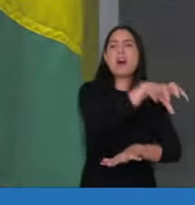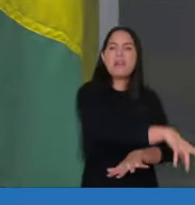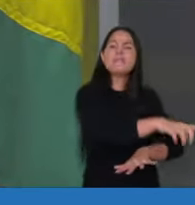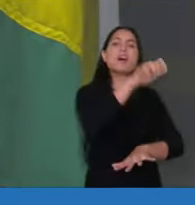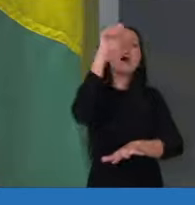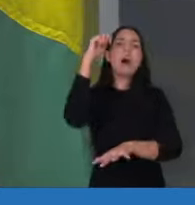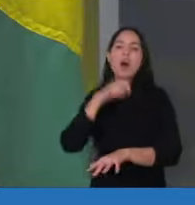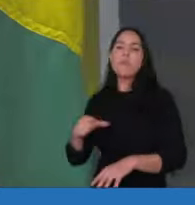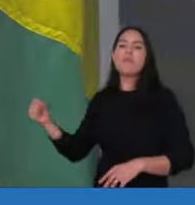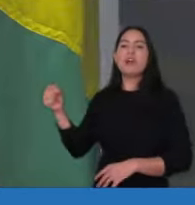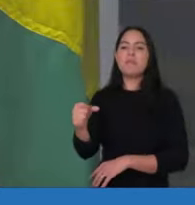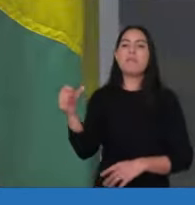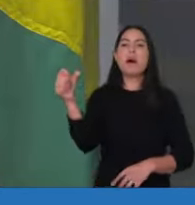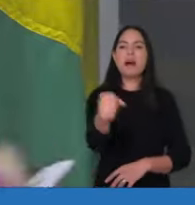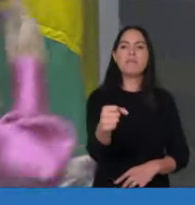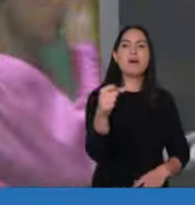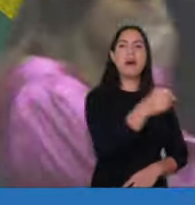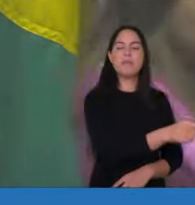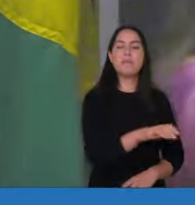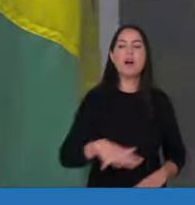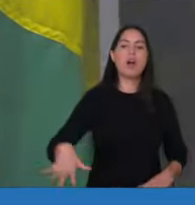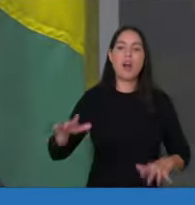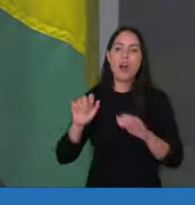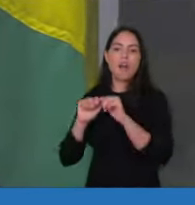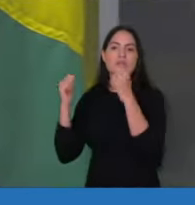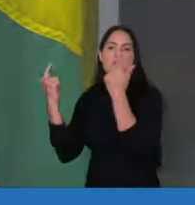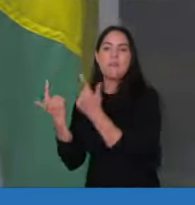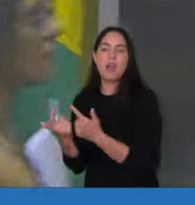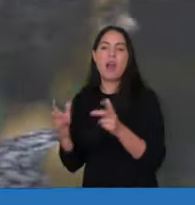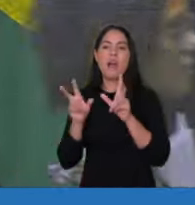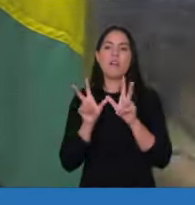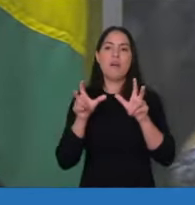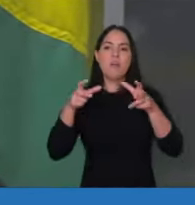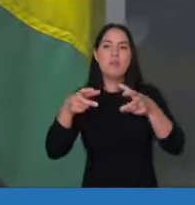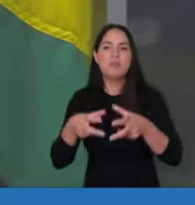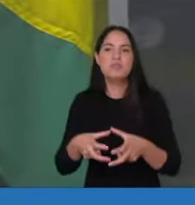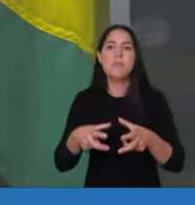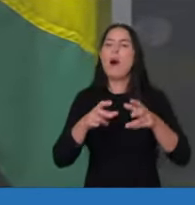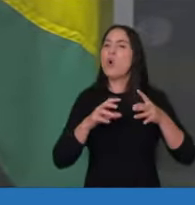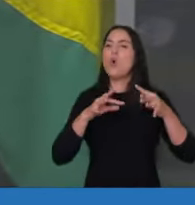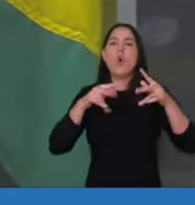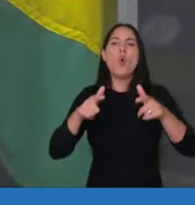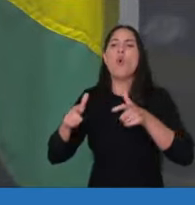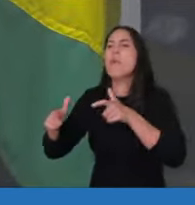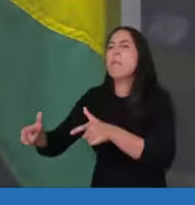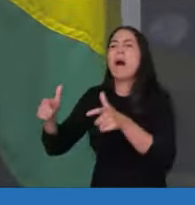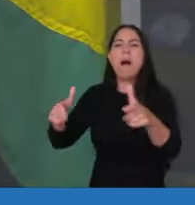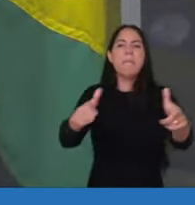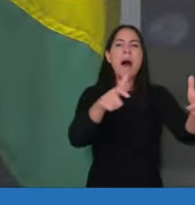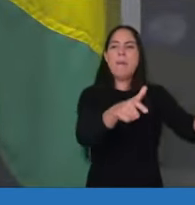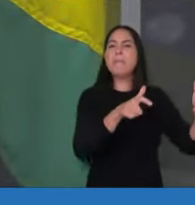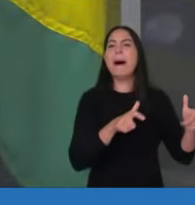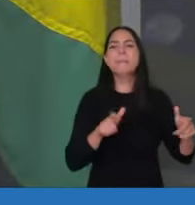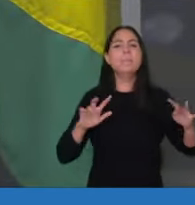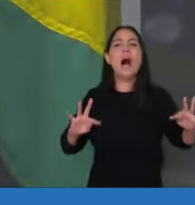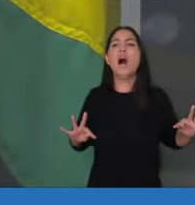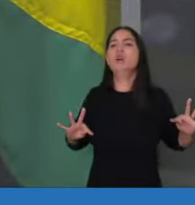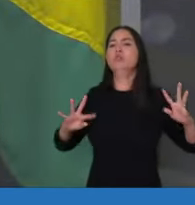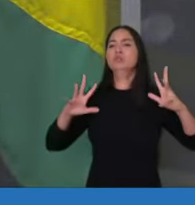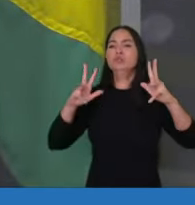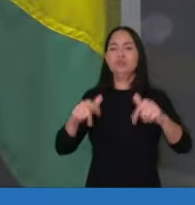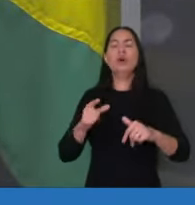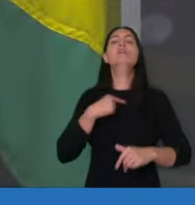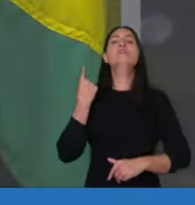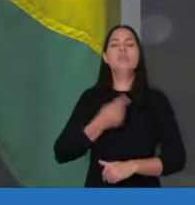ocupar as assembleias, as câmaras municipais, todos os lugares possíveis para a gente modificar a